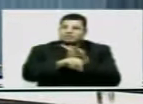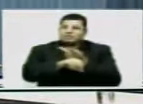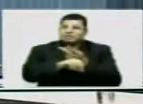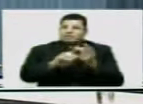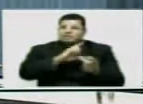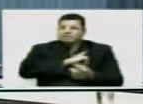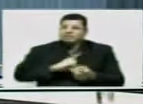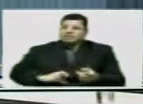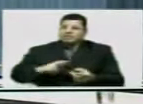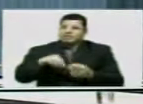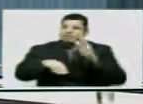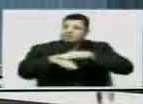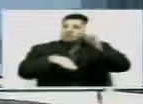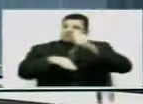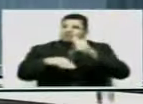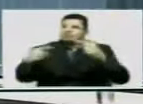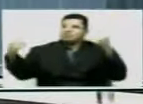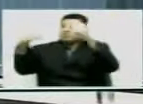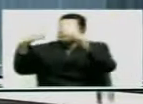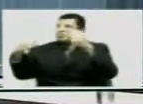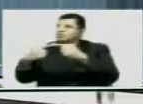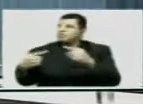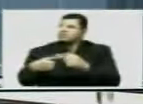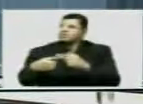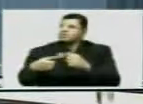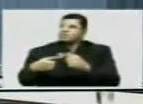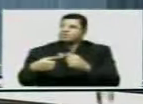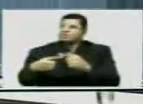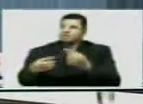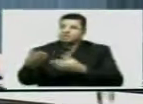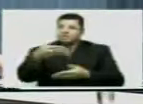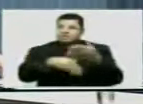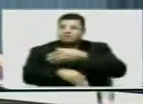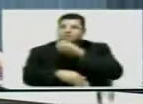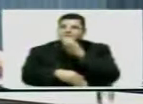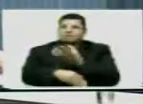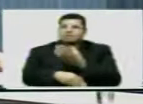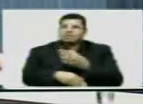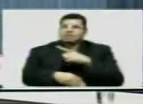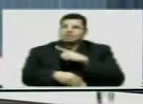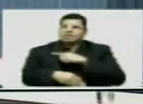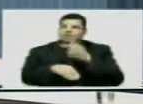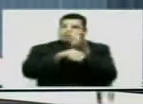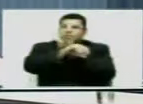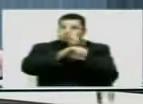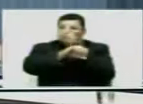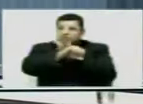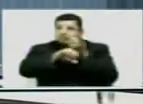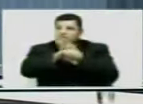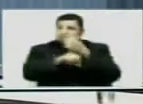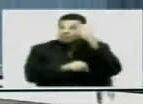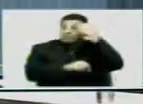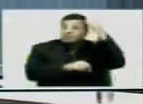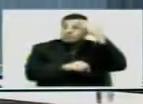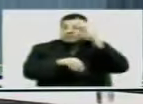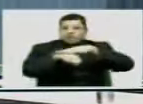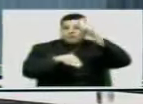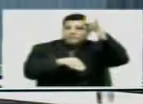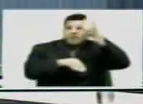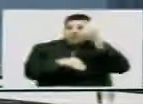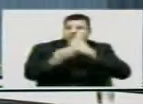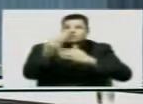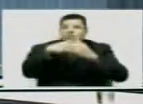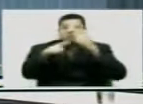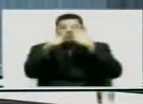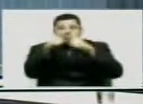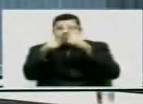Rota, ser mais ponderado do que é da minha tradição. Eu tenho buscado refletir mais